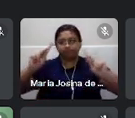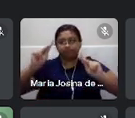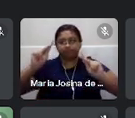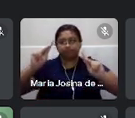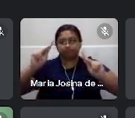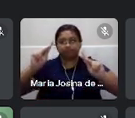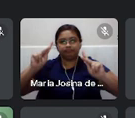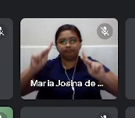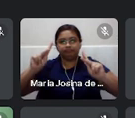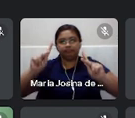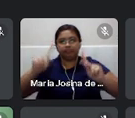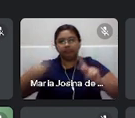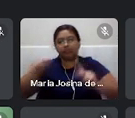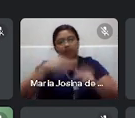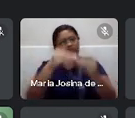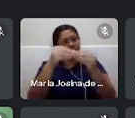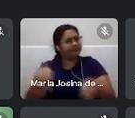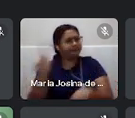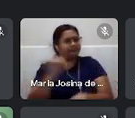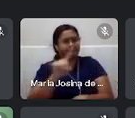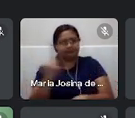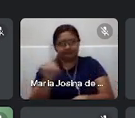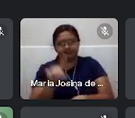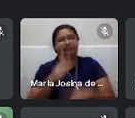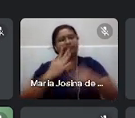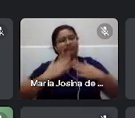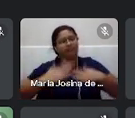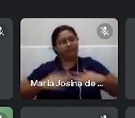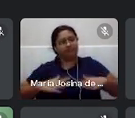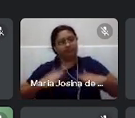Ninguém vai ficar prejudicado, tá?